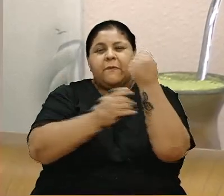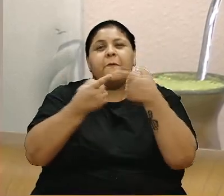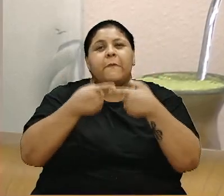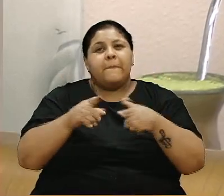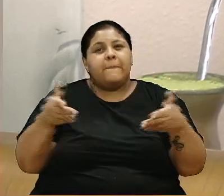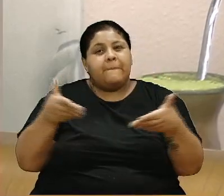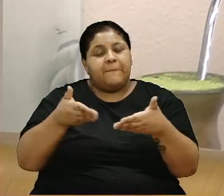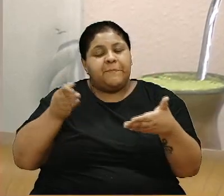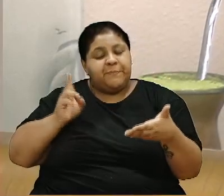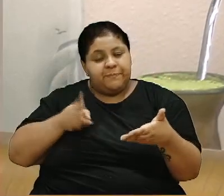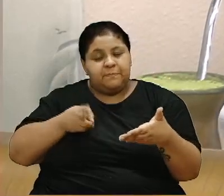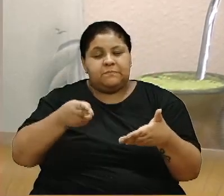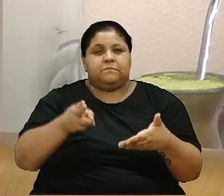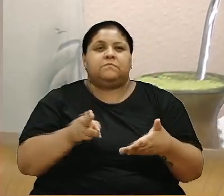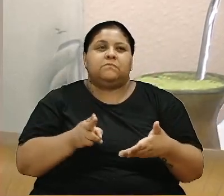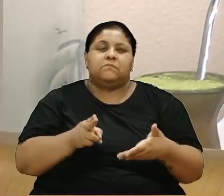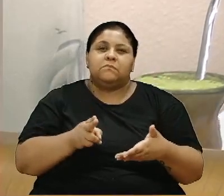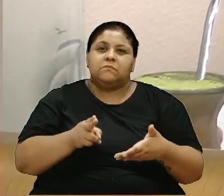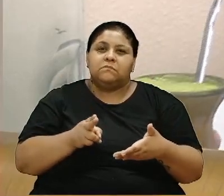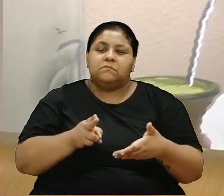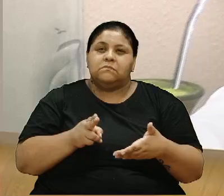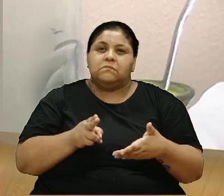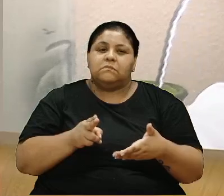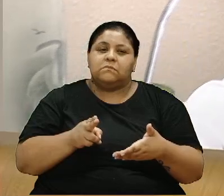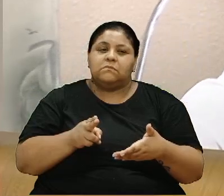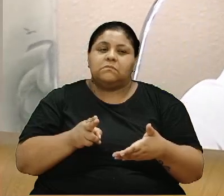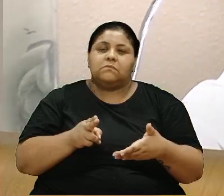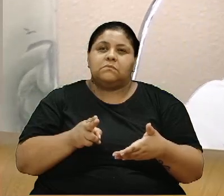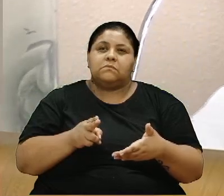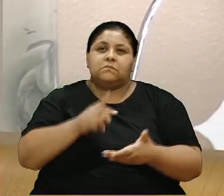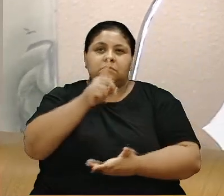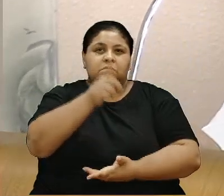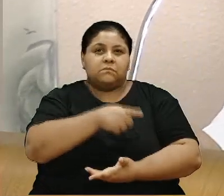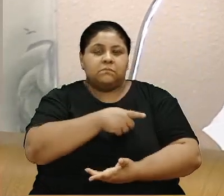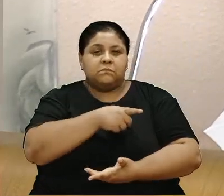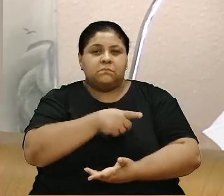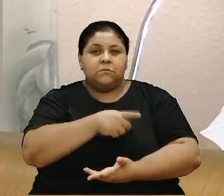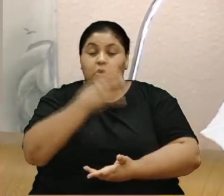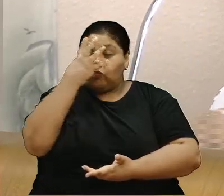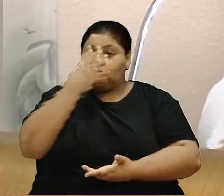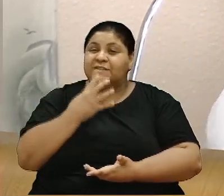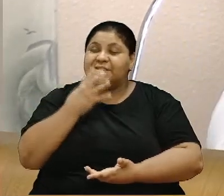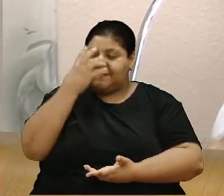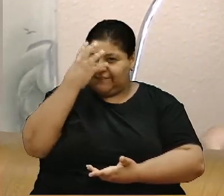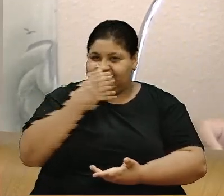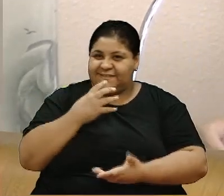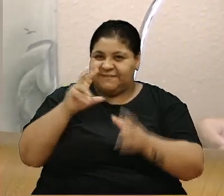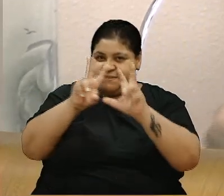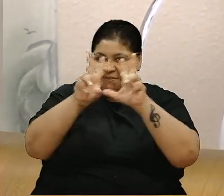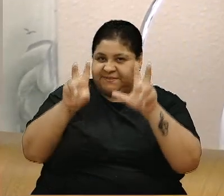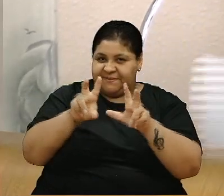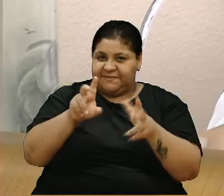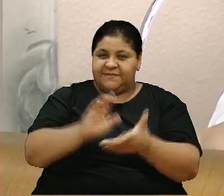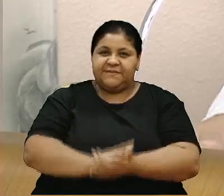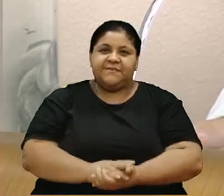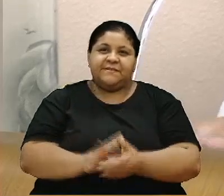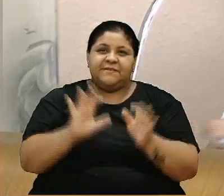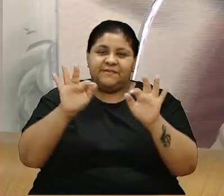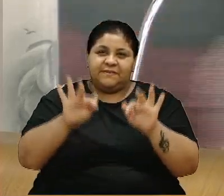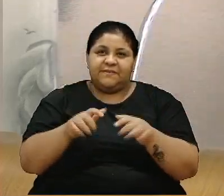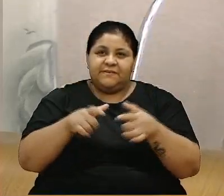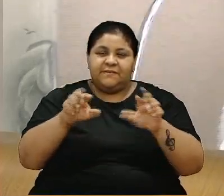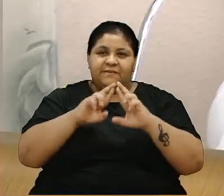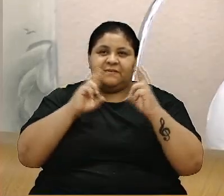dando continuidade com celeridade aí nessas questões. Encerrado o grande